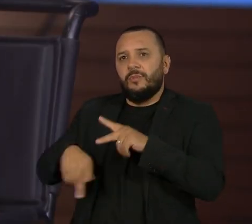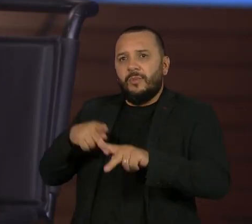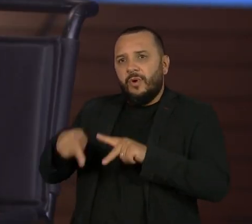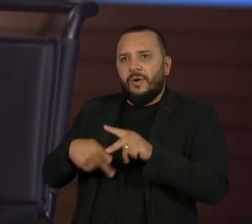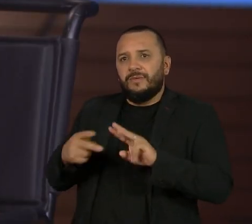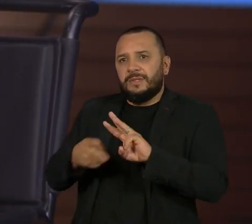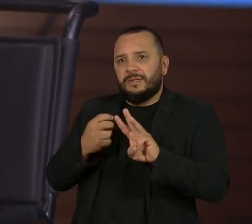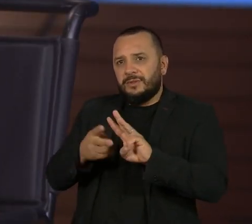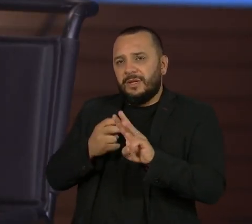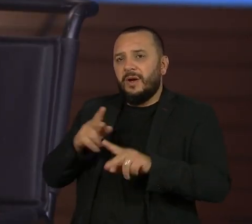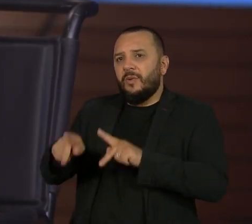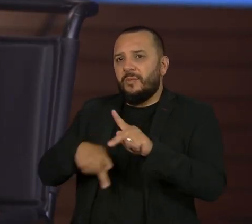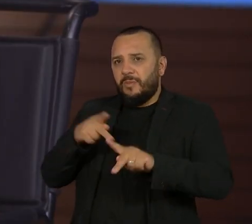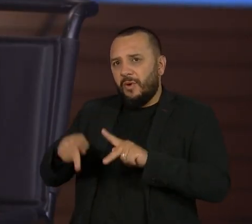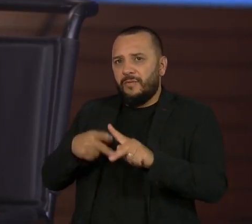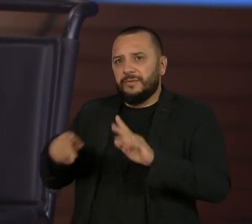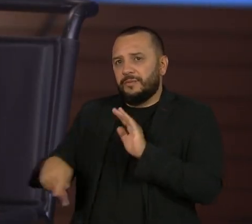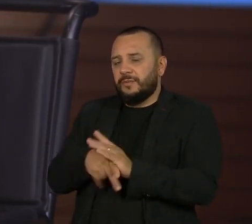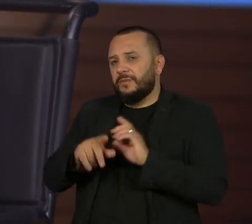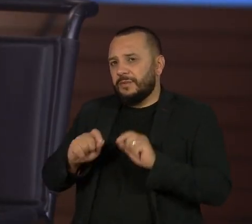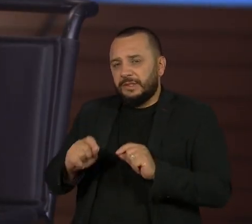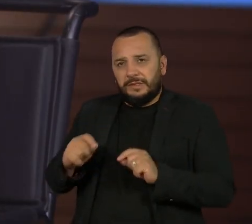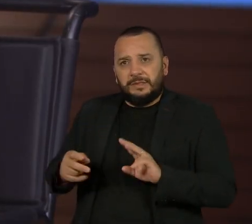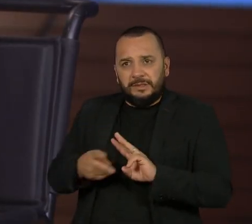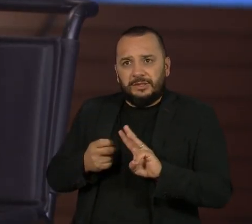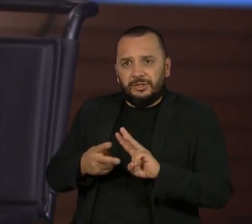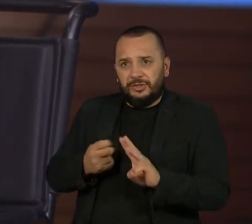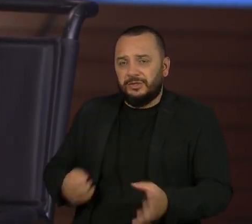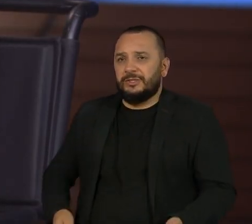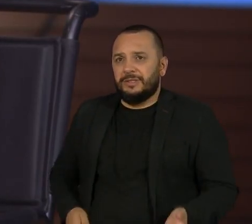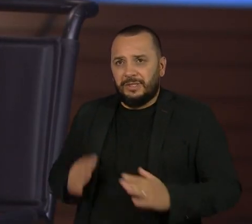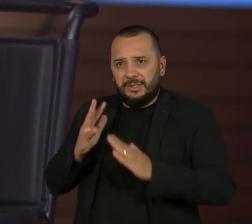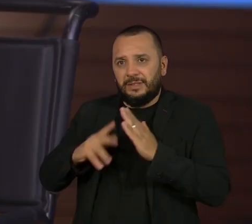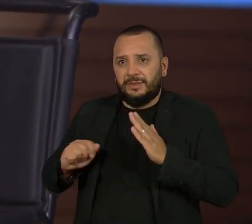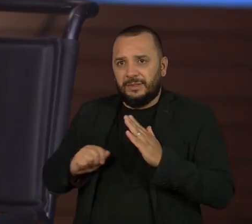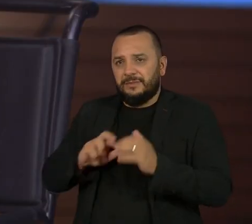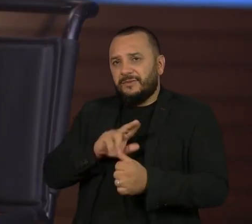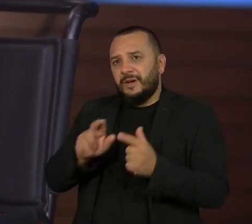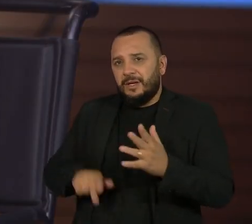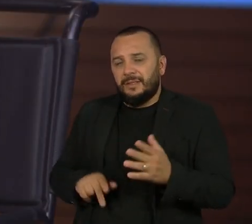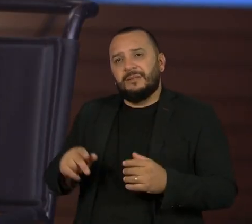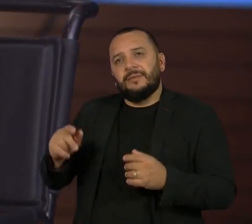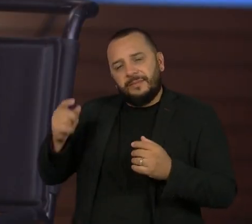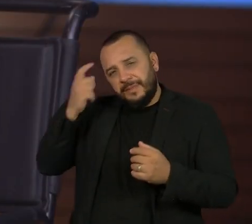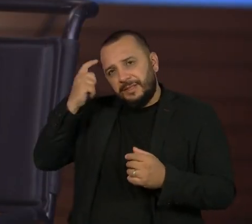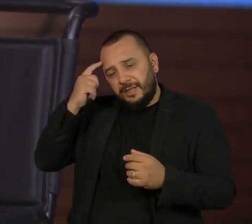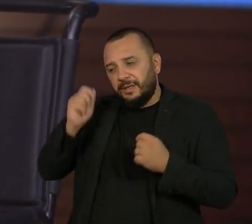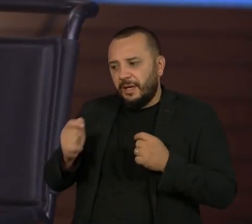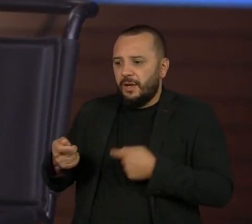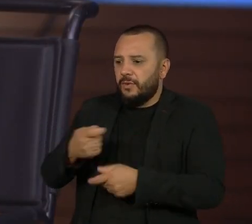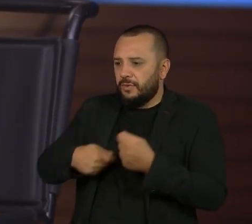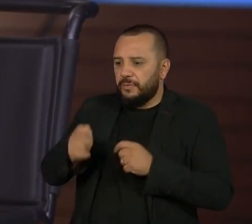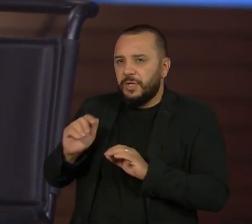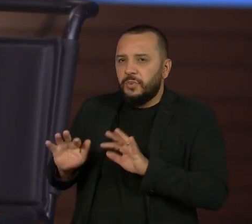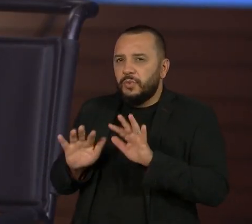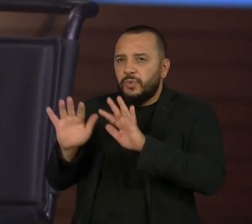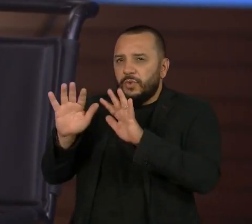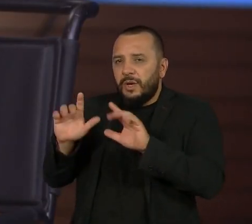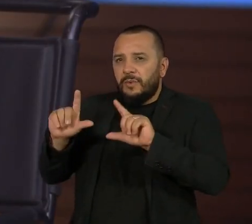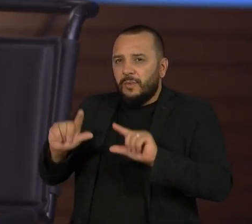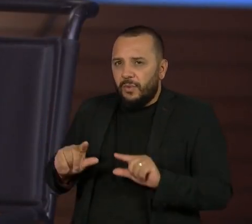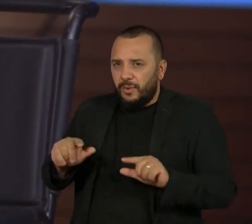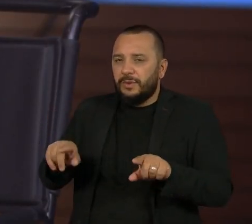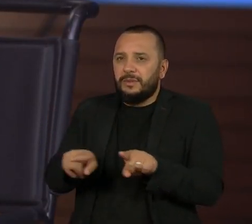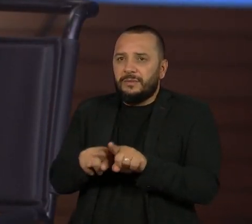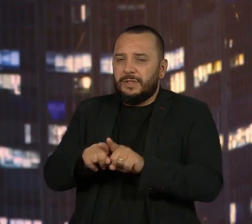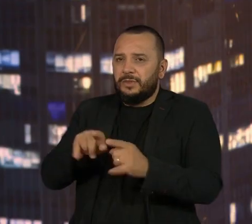tradicionais, os povos indígenas. Porque, senão, é possível a gente pensar uma economia de baixo carbono, uma economia sustentável, mas que seja profundamente